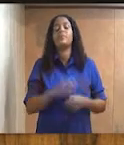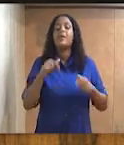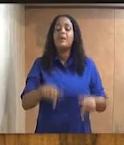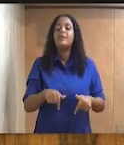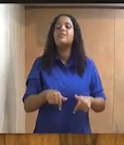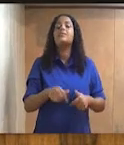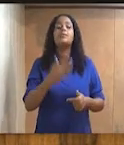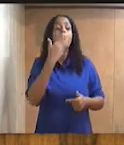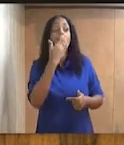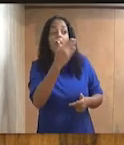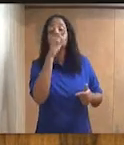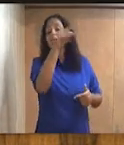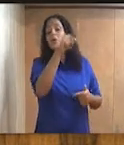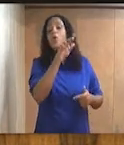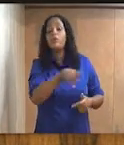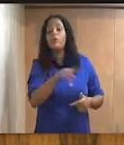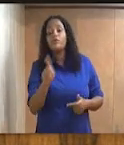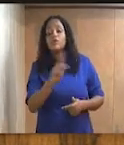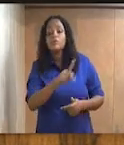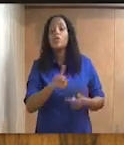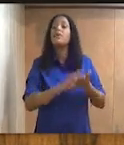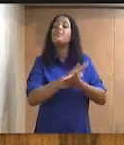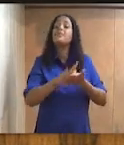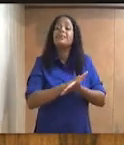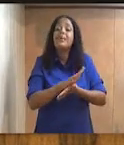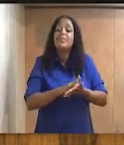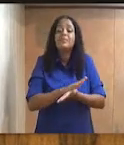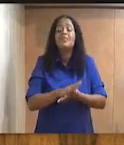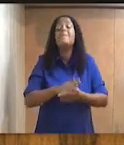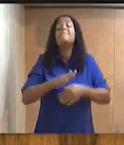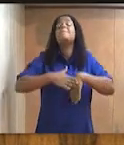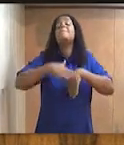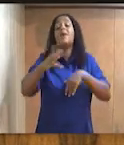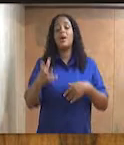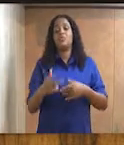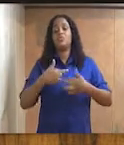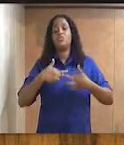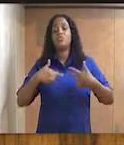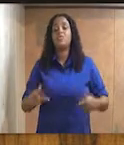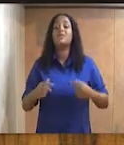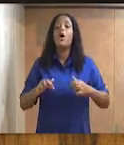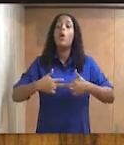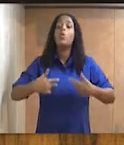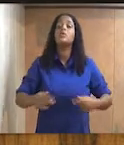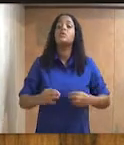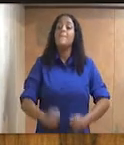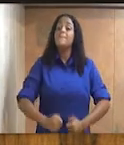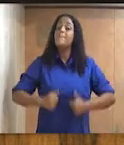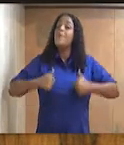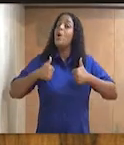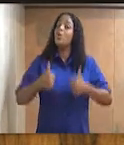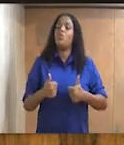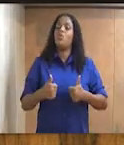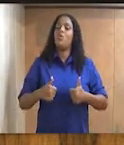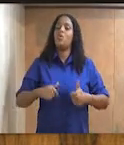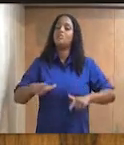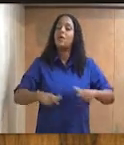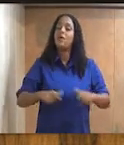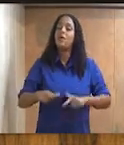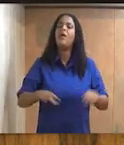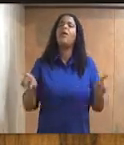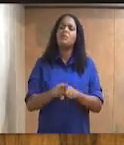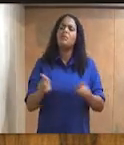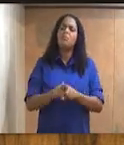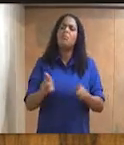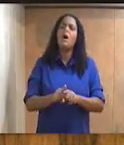está pedindo mais do que um direito. São condições melhores de trabalho e de um futuro melhor para